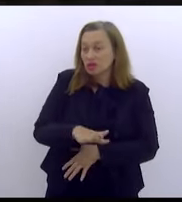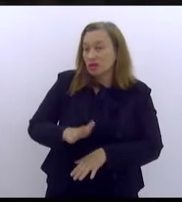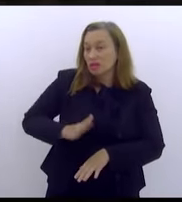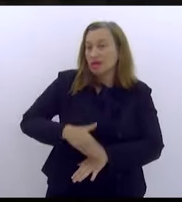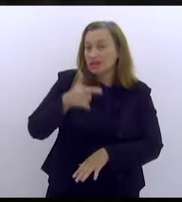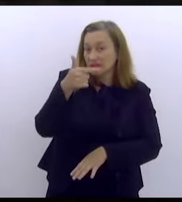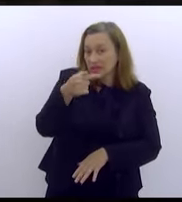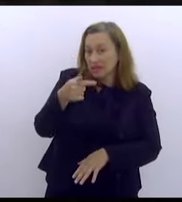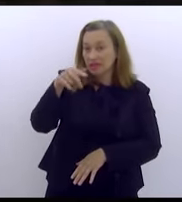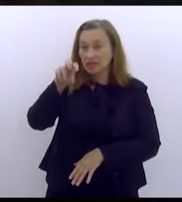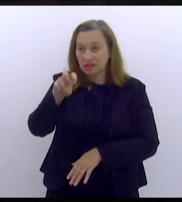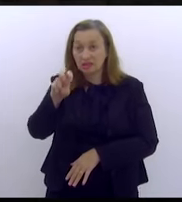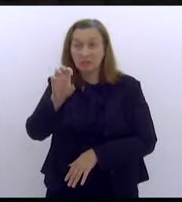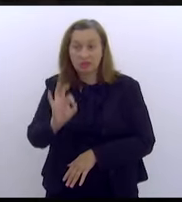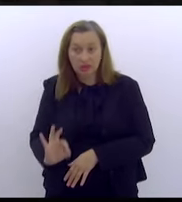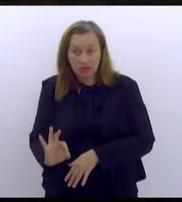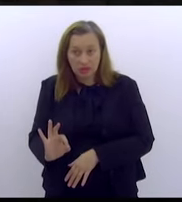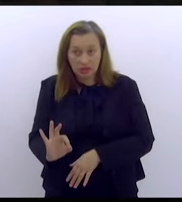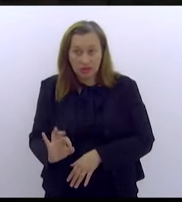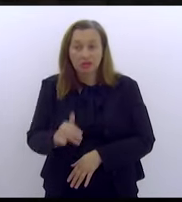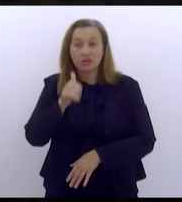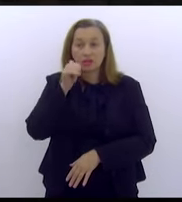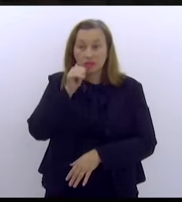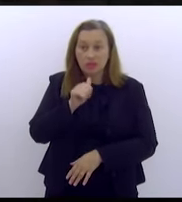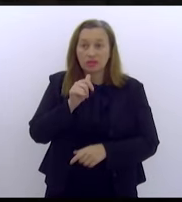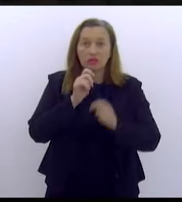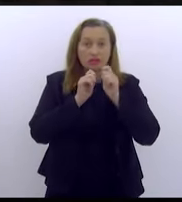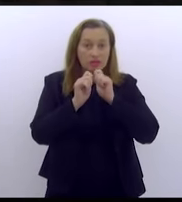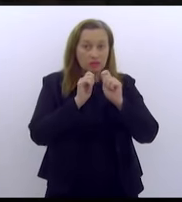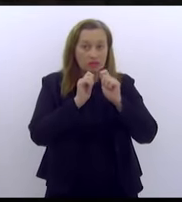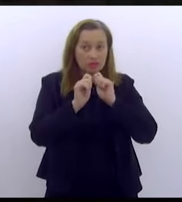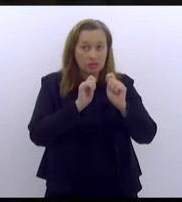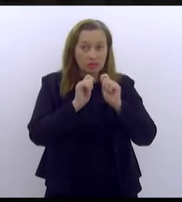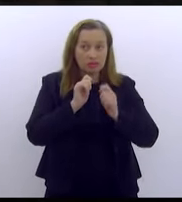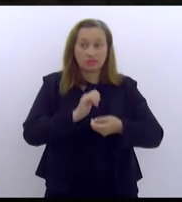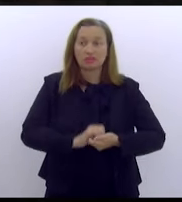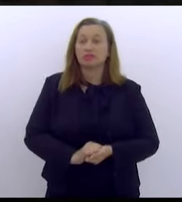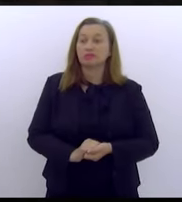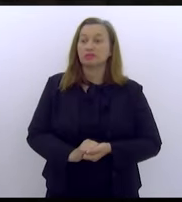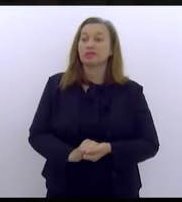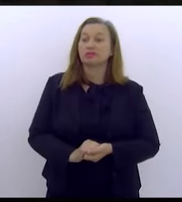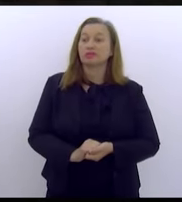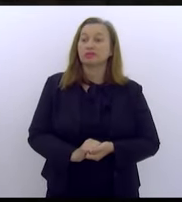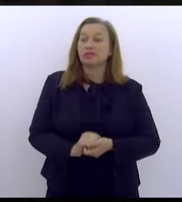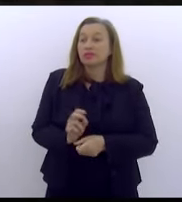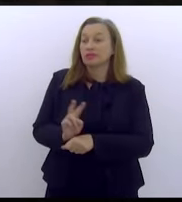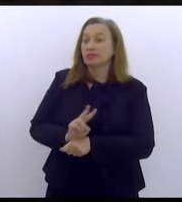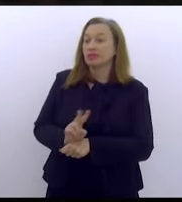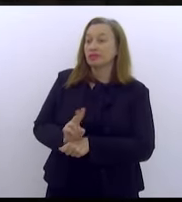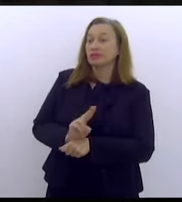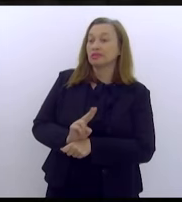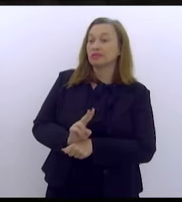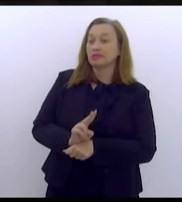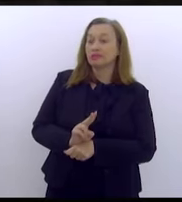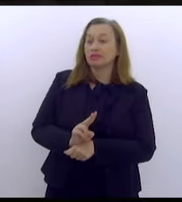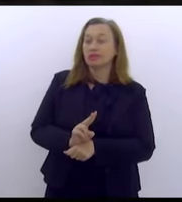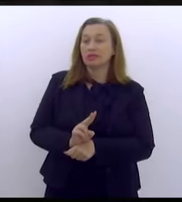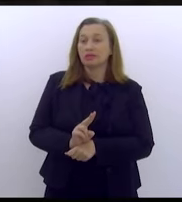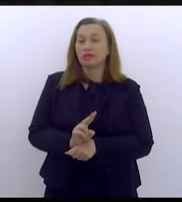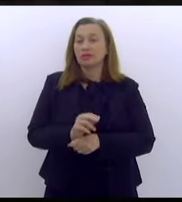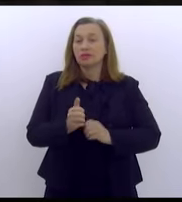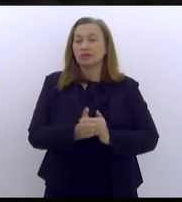de 75% das mulheres entrevistadas. Então, monitorar ou fazer companhia dentro